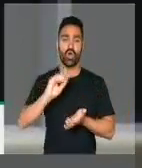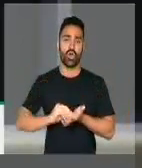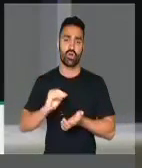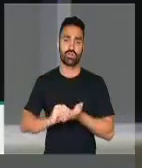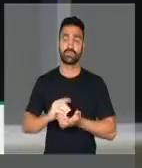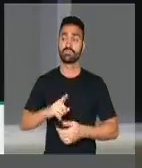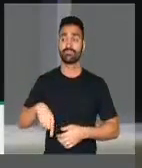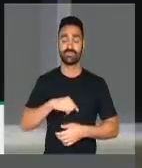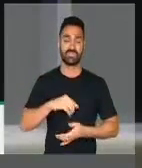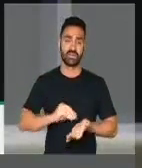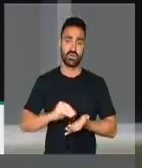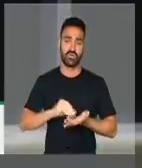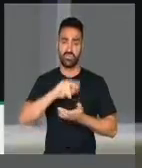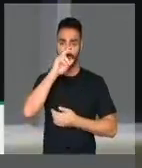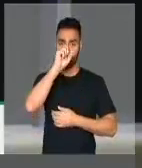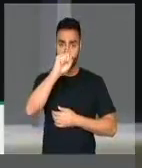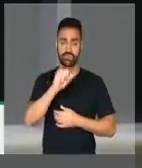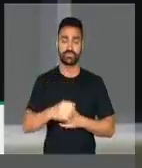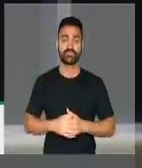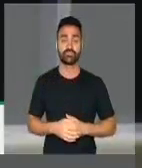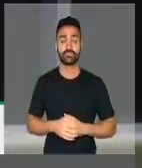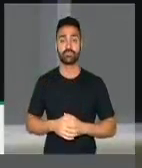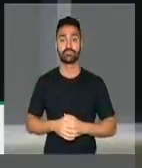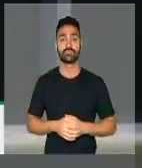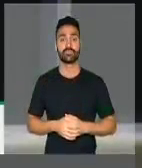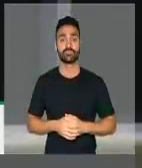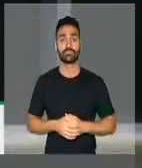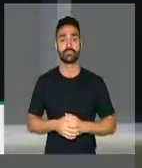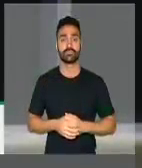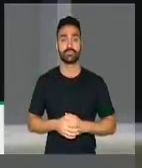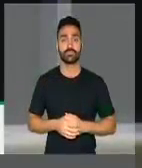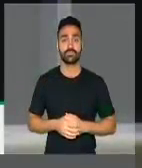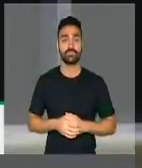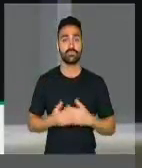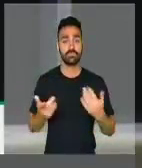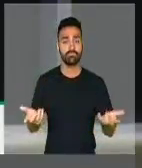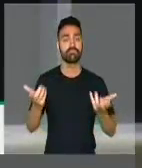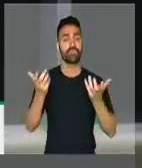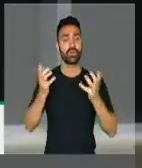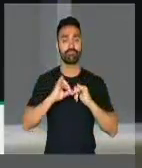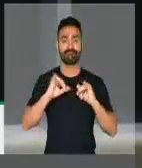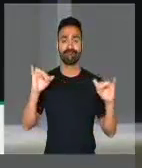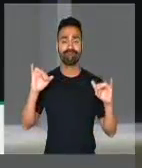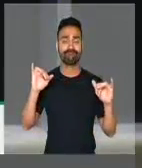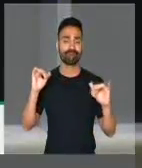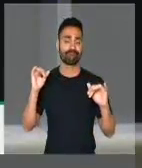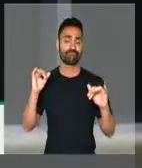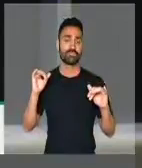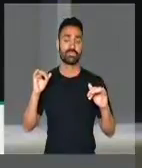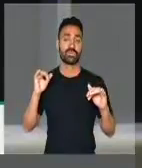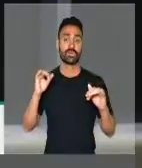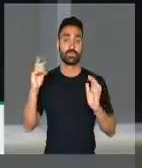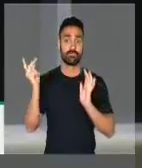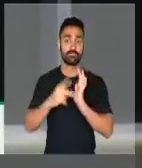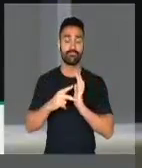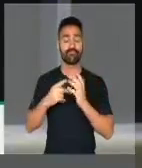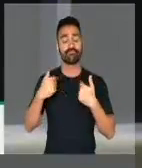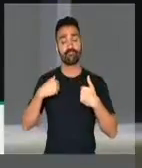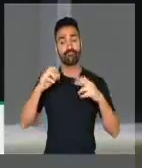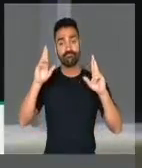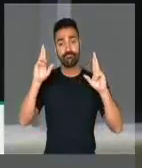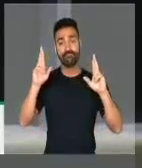carecemos. Portanto, algo muito grave, eu quero deixar aqui esse registro histórico e o voto de